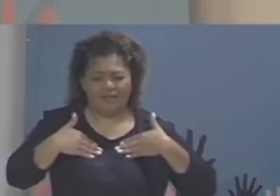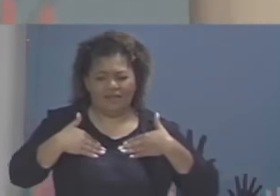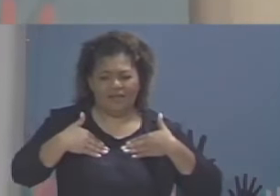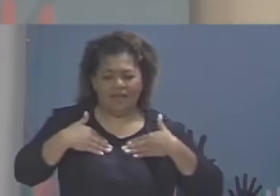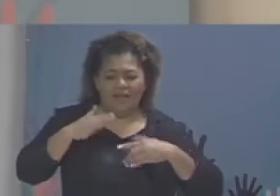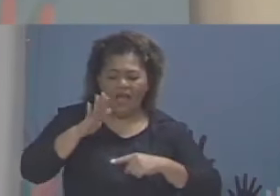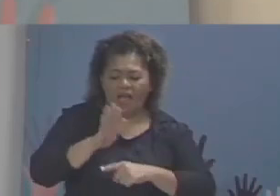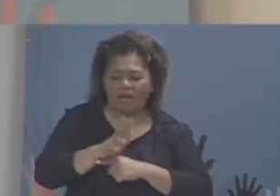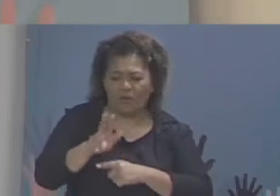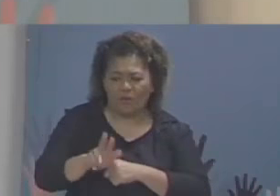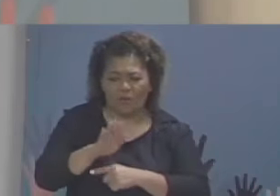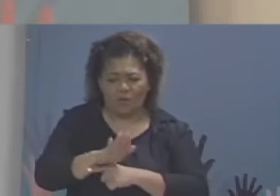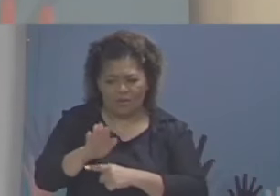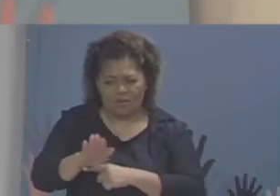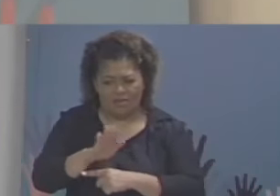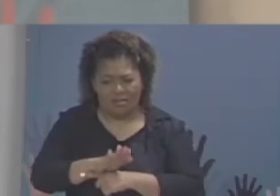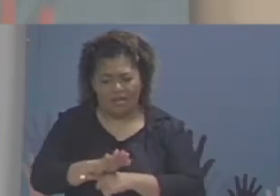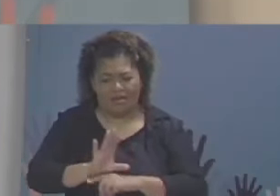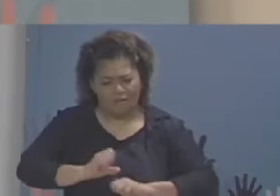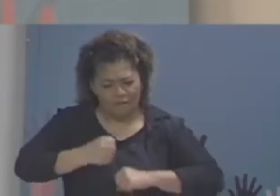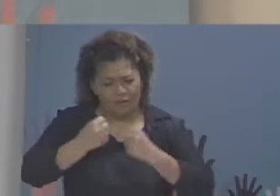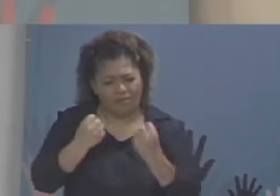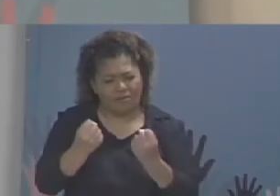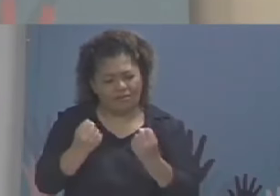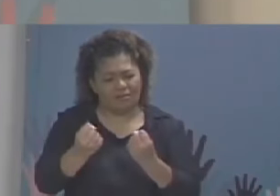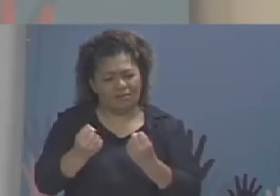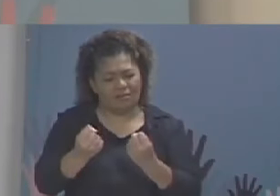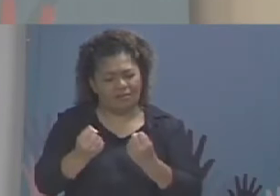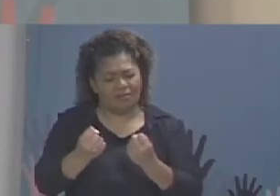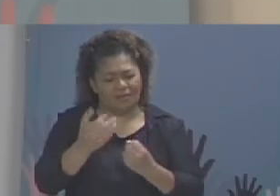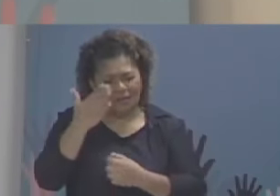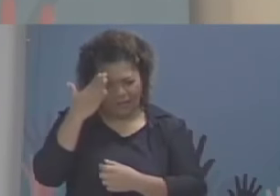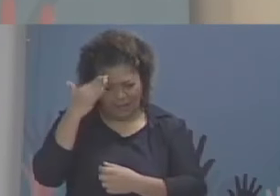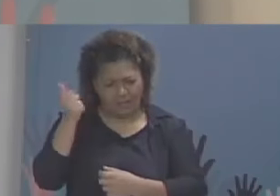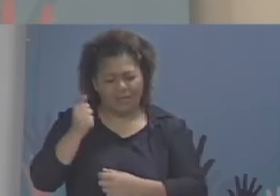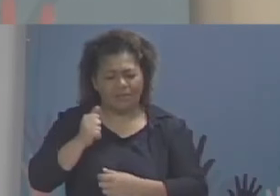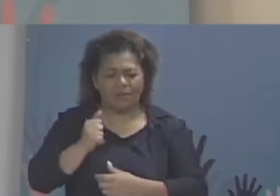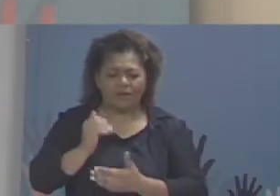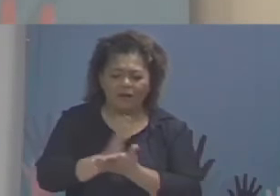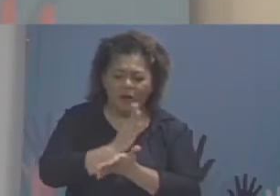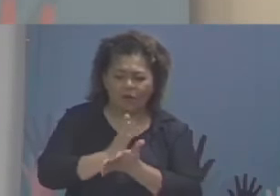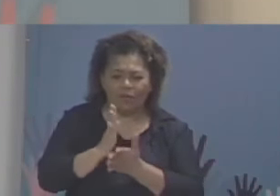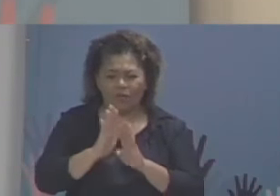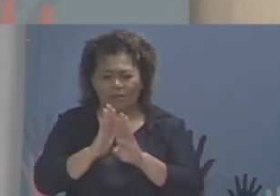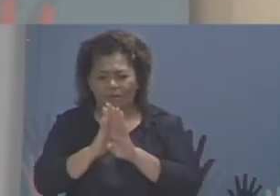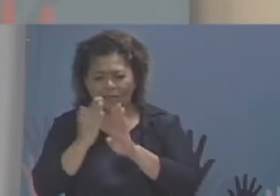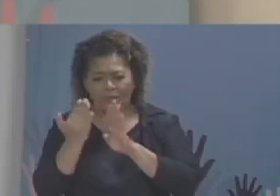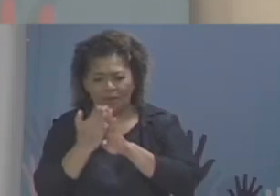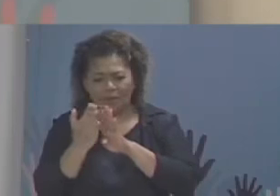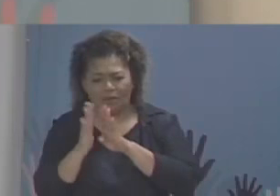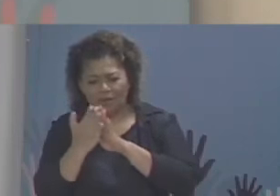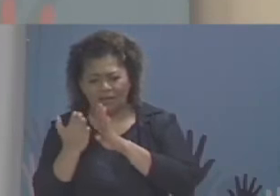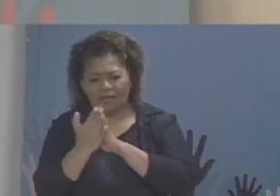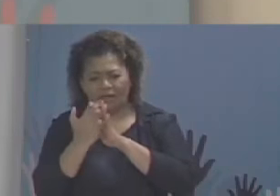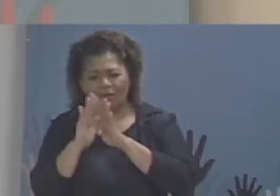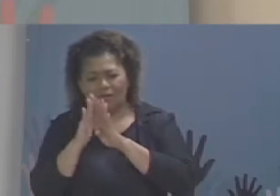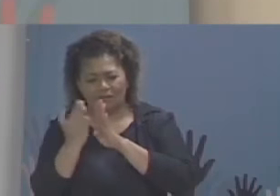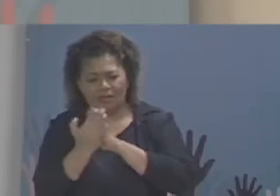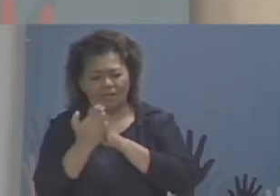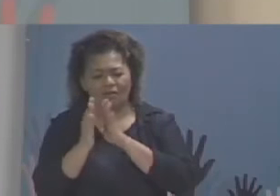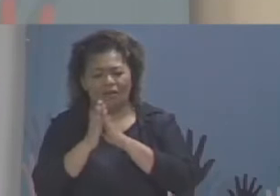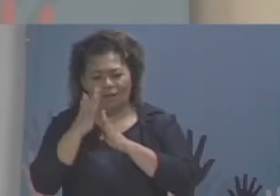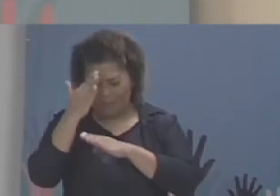cuidar, fora fortalecer. Eu sei que algumas portas acadêmicas serão fechadas para mim, mas eu